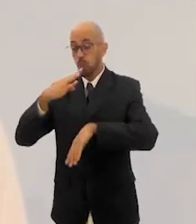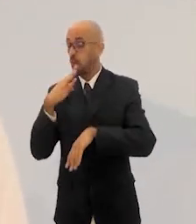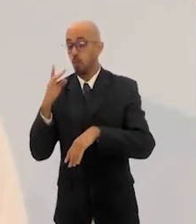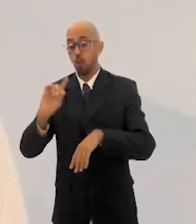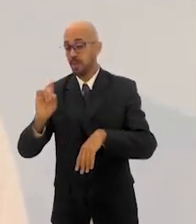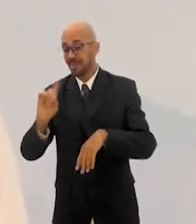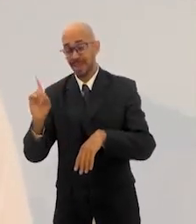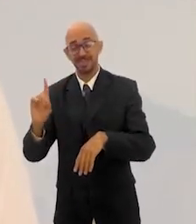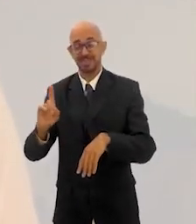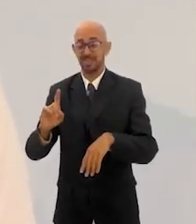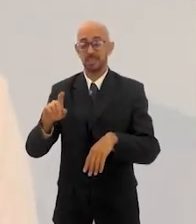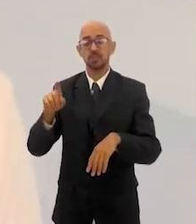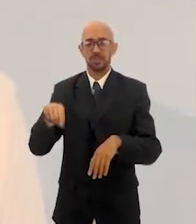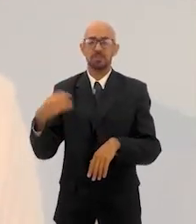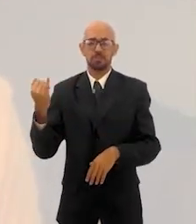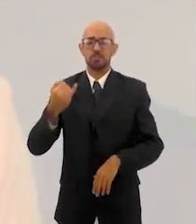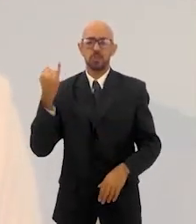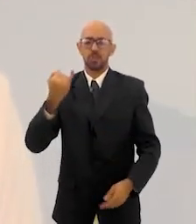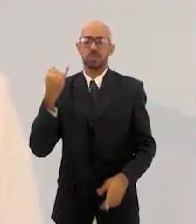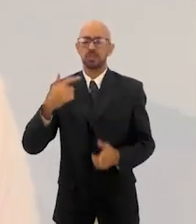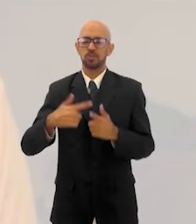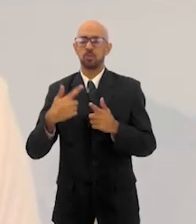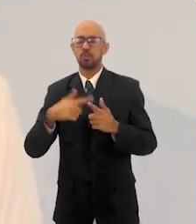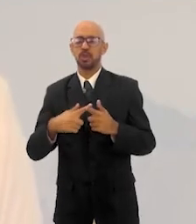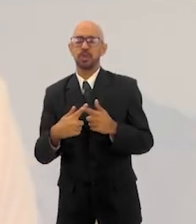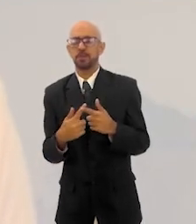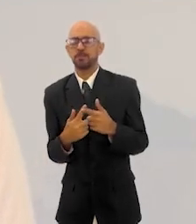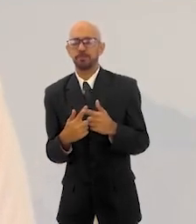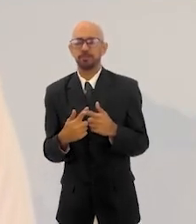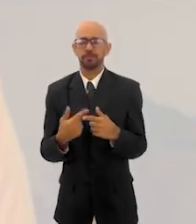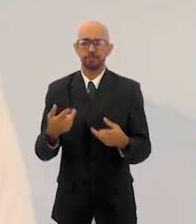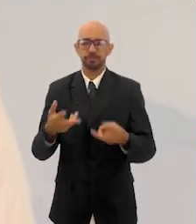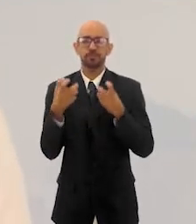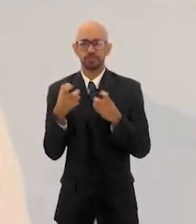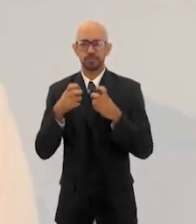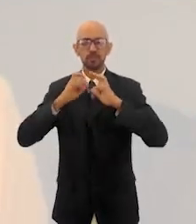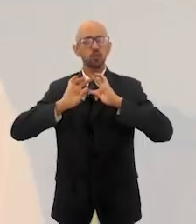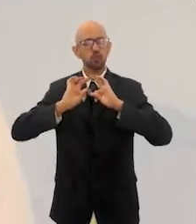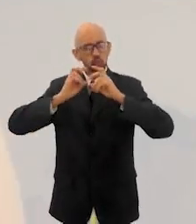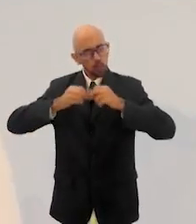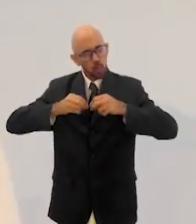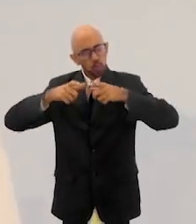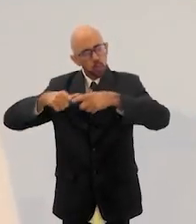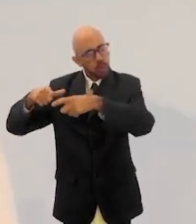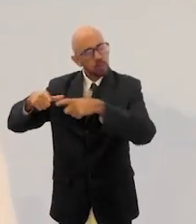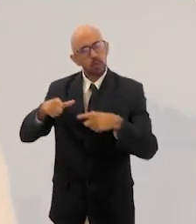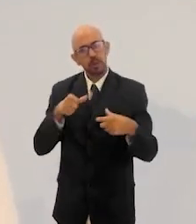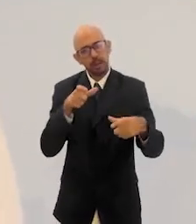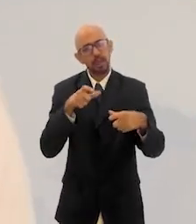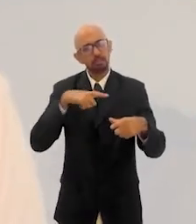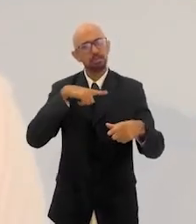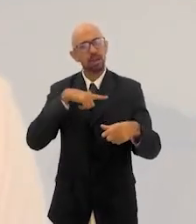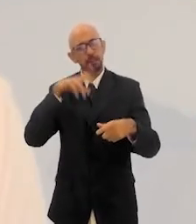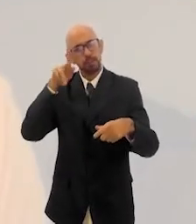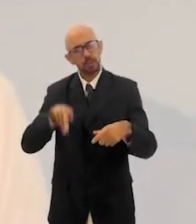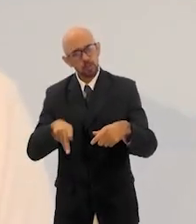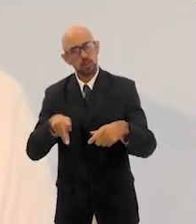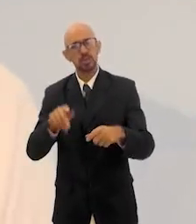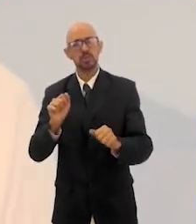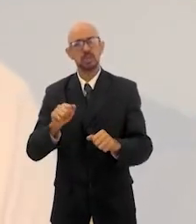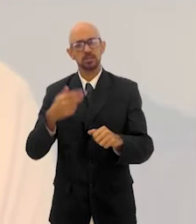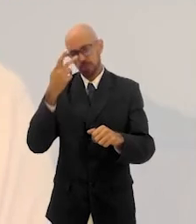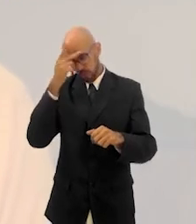diferente. Isso foi muito importante, porque eu vi que todo lugar tem gente, as pessoas querem sim